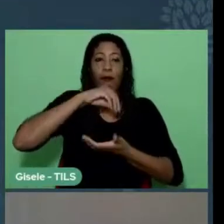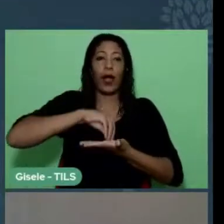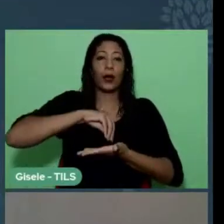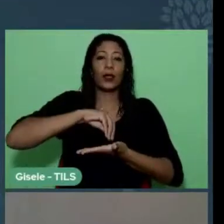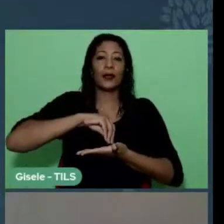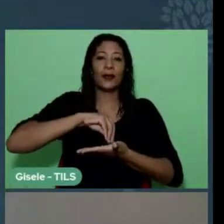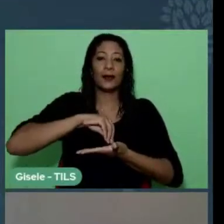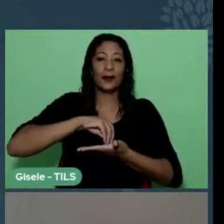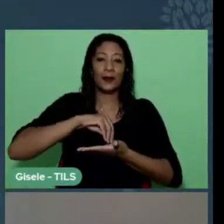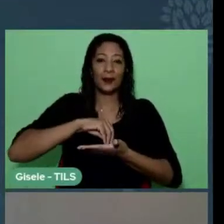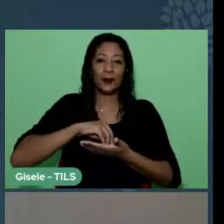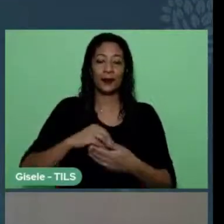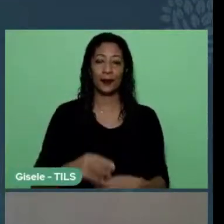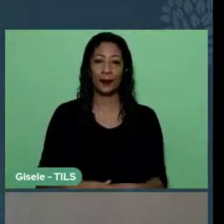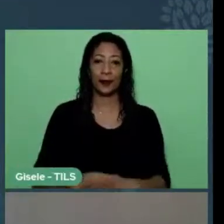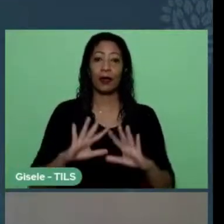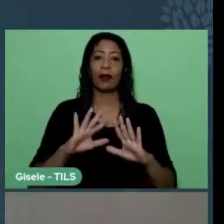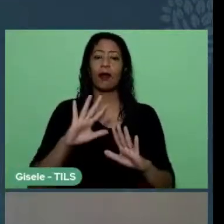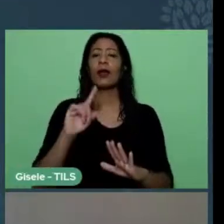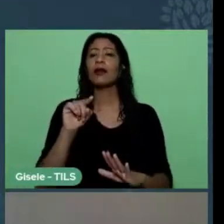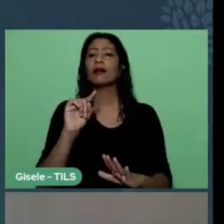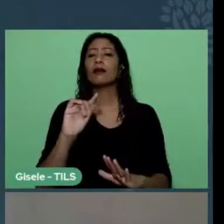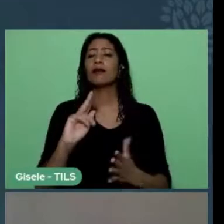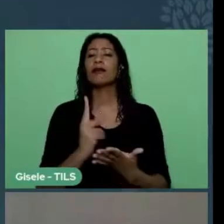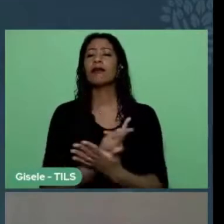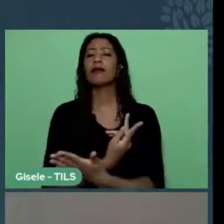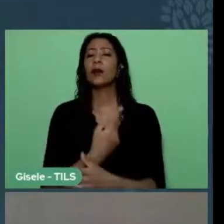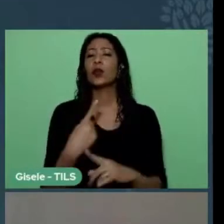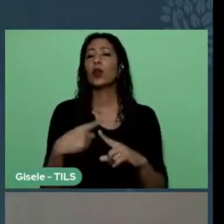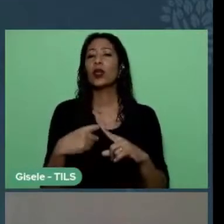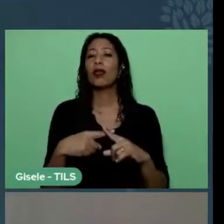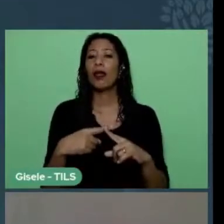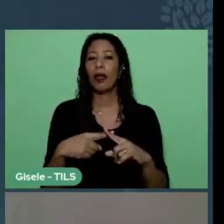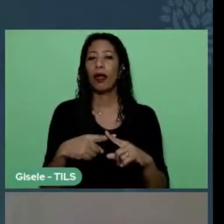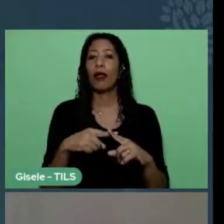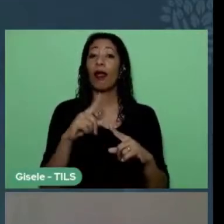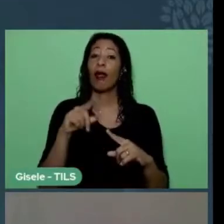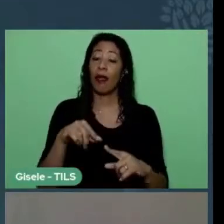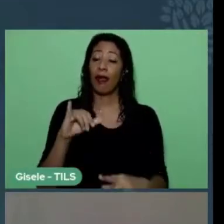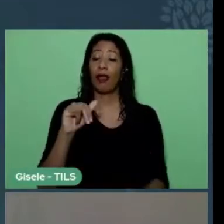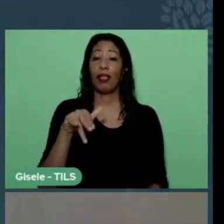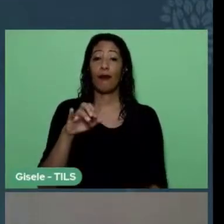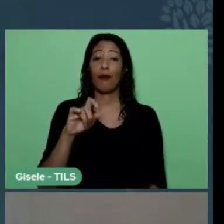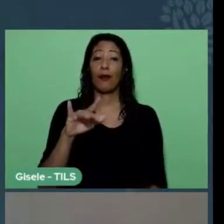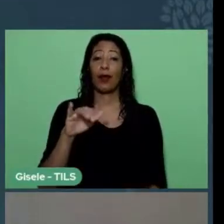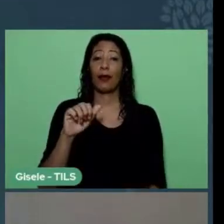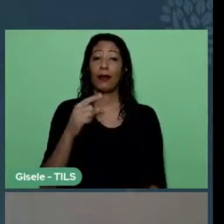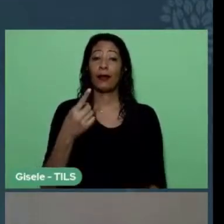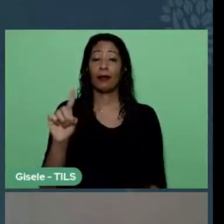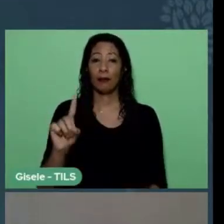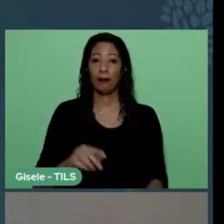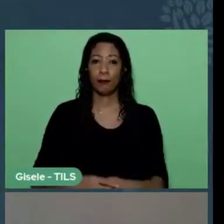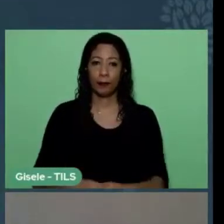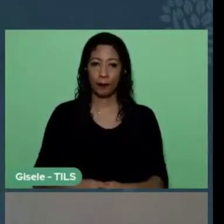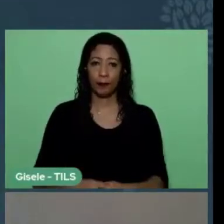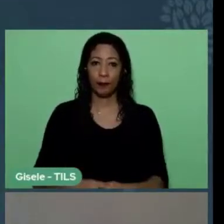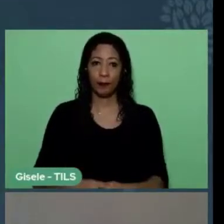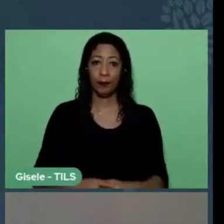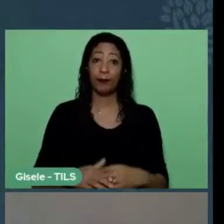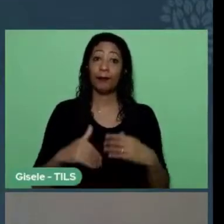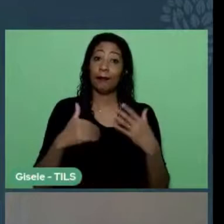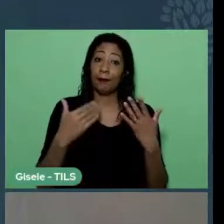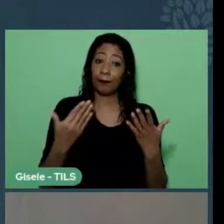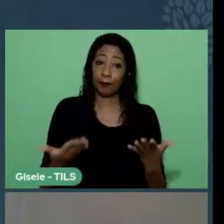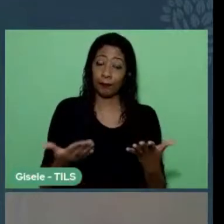mas lembrar que isto acontece porque o brônquio está inicialmente inflamado. Bom, e isso daí é que vai levar